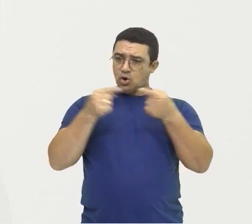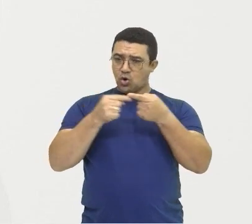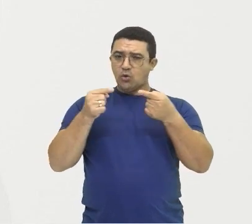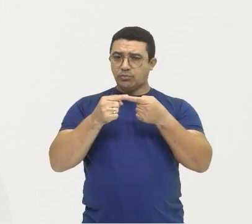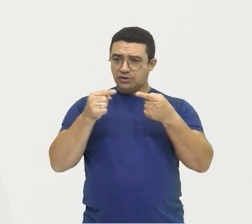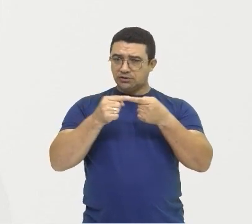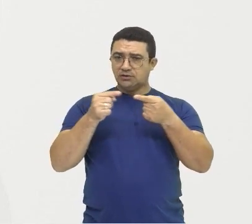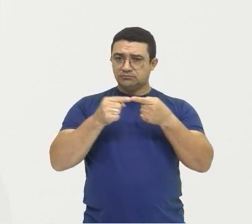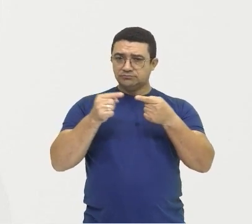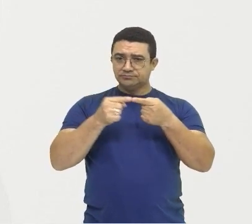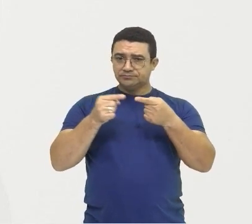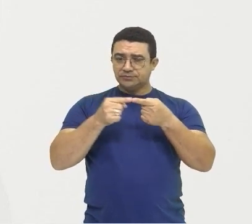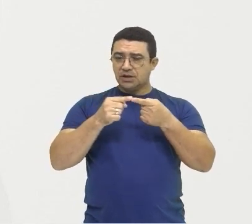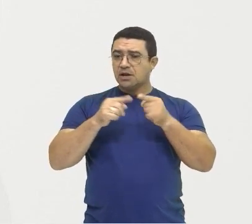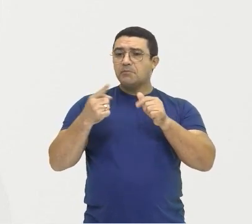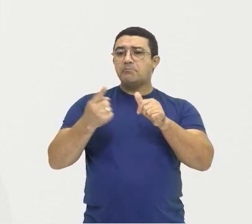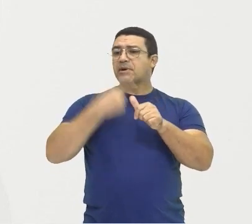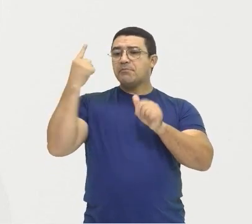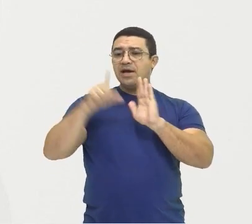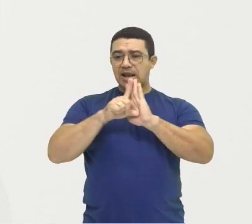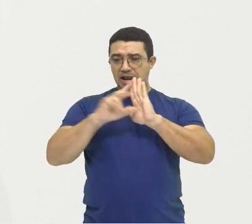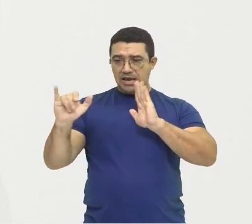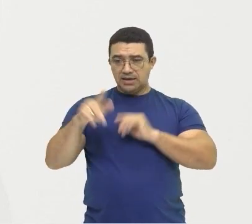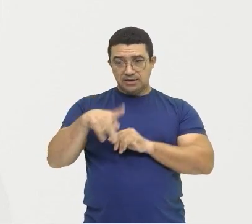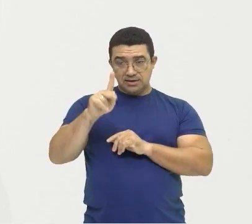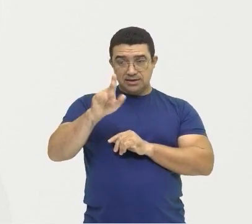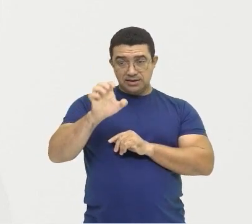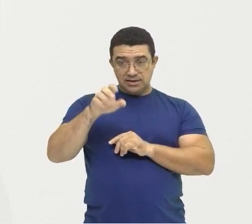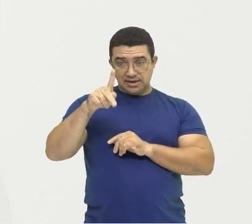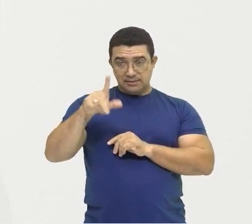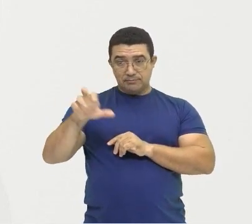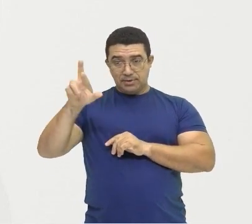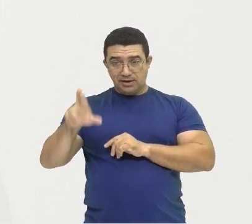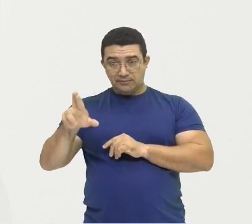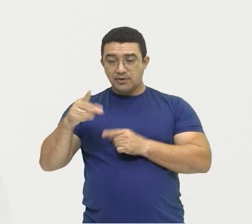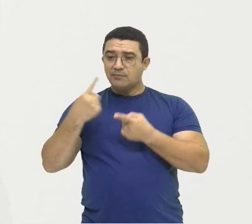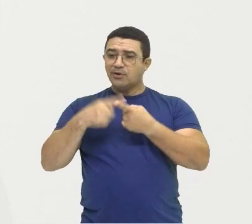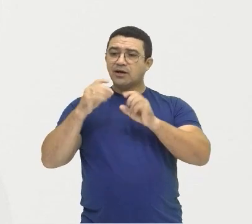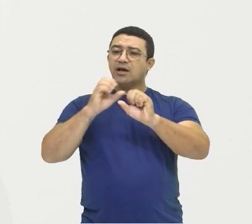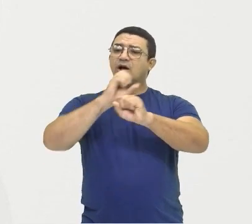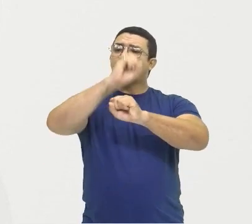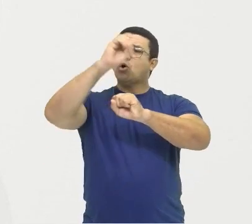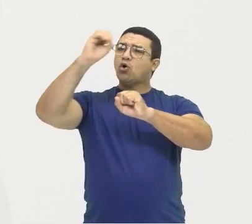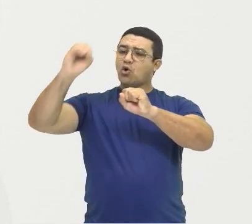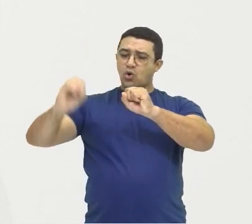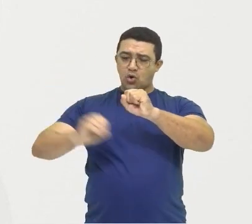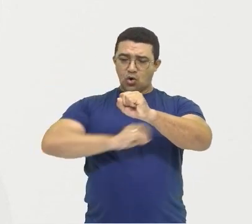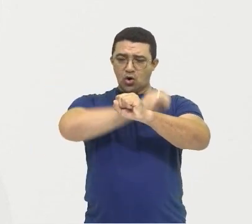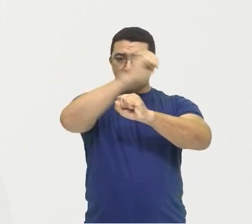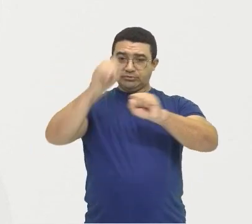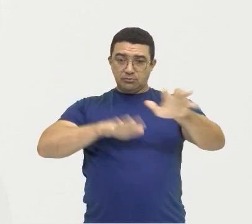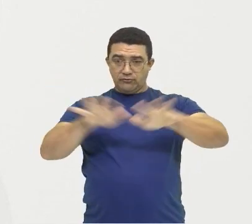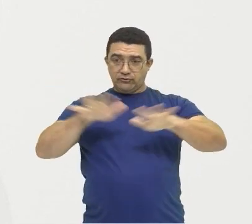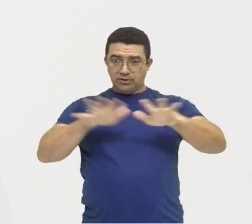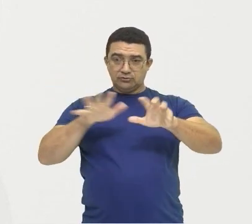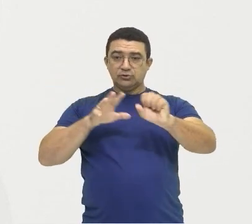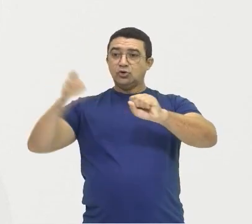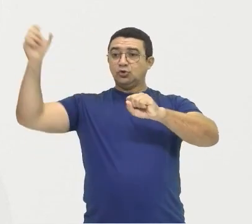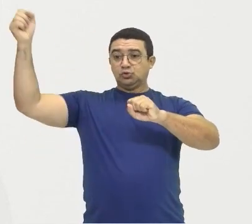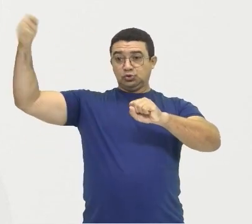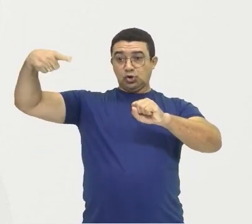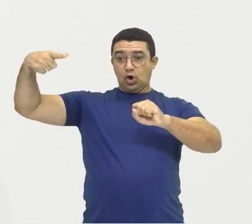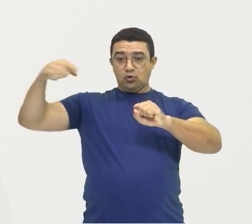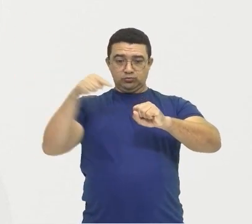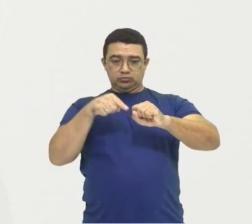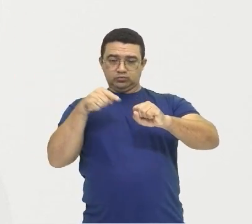é o enunciado da primeira lei de Kepler, quando diz que as órbitas dos planetas que se movem ao redor do Sol são